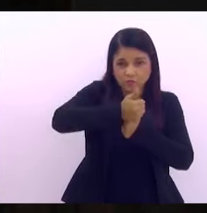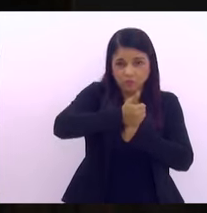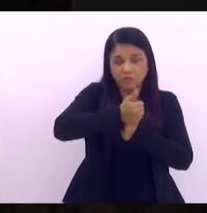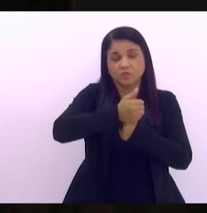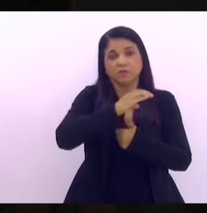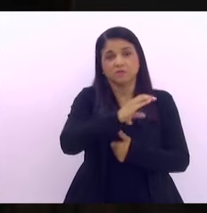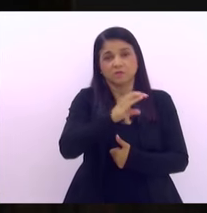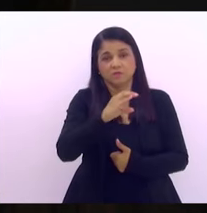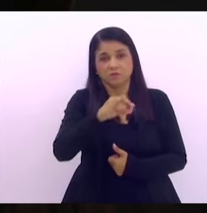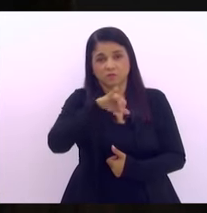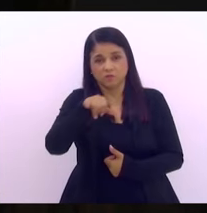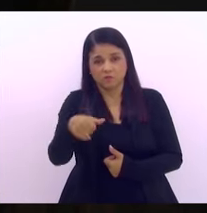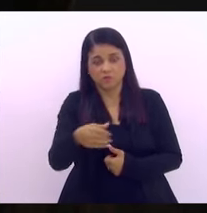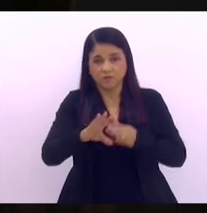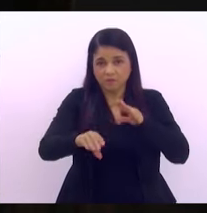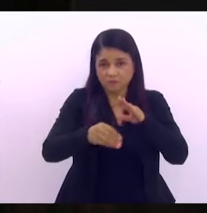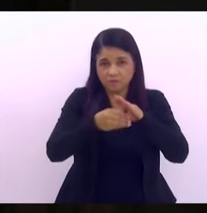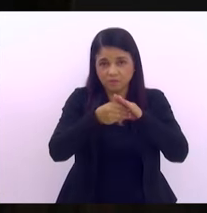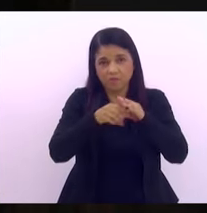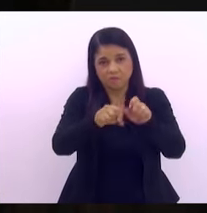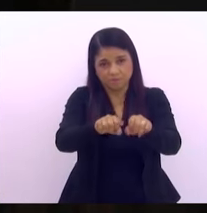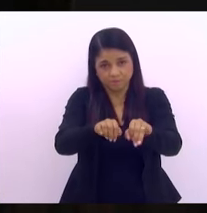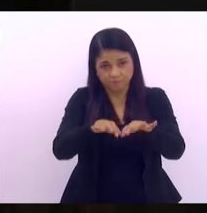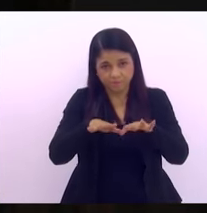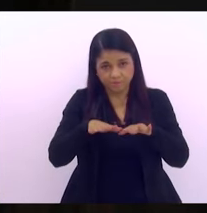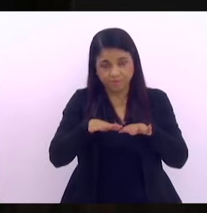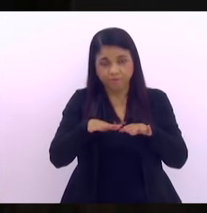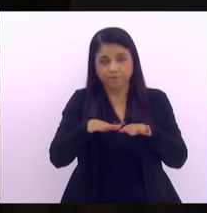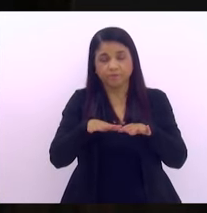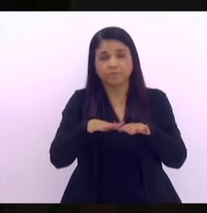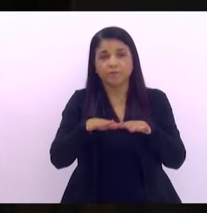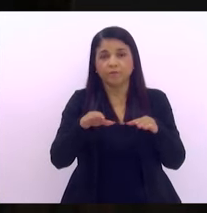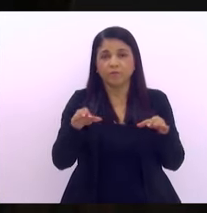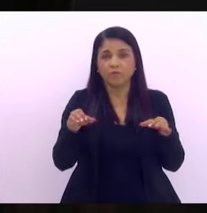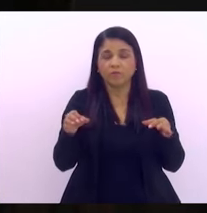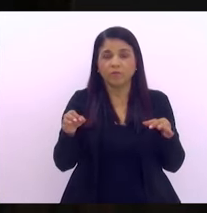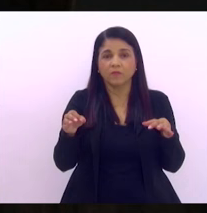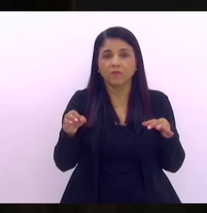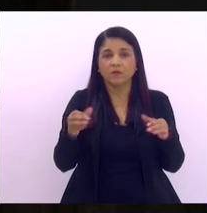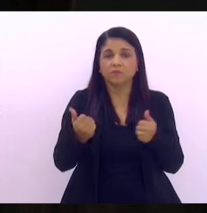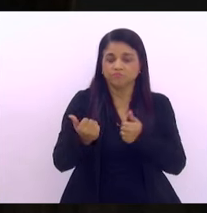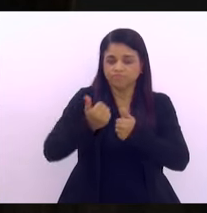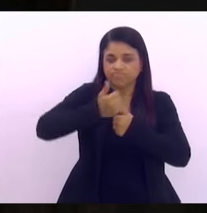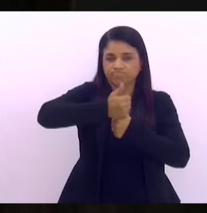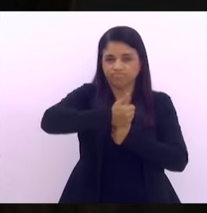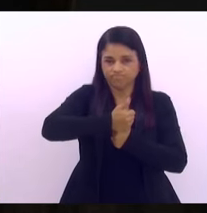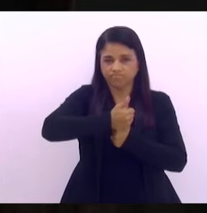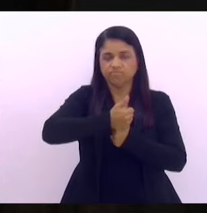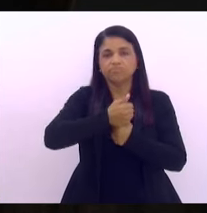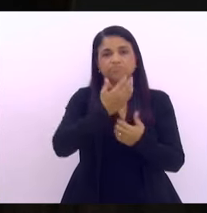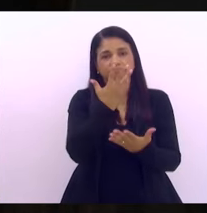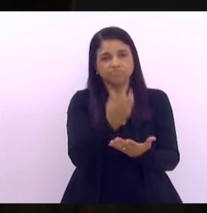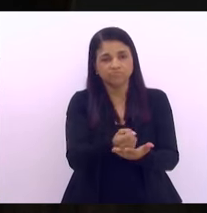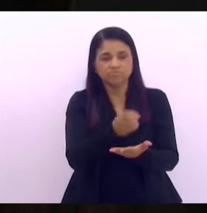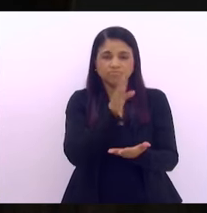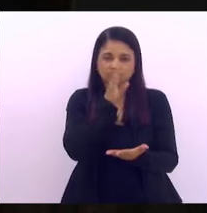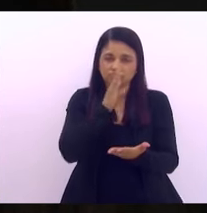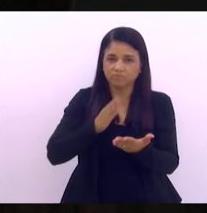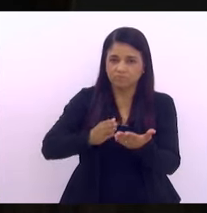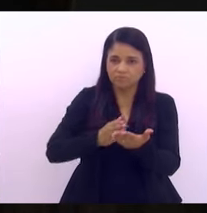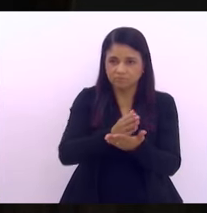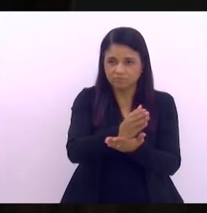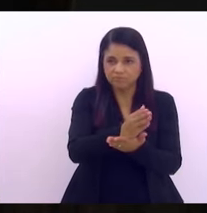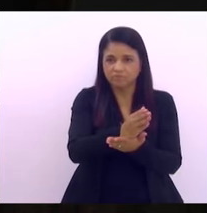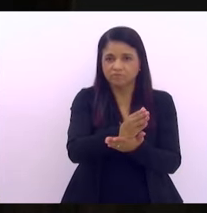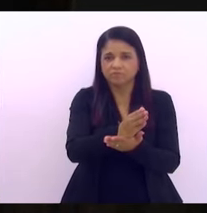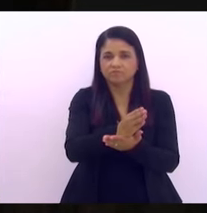CCJ, as emendas de plenário, concluindo por substitutivo. O senhor diz que aprova, permaneça como estão.